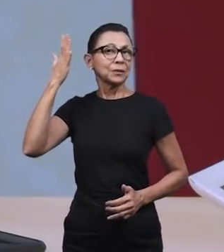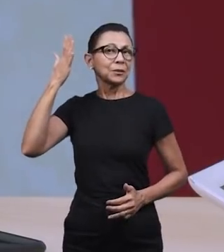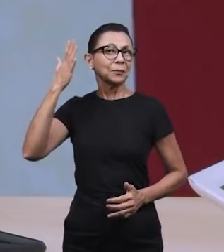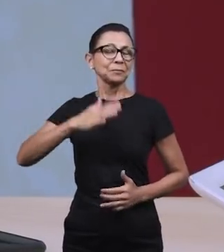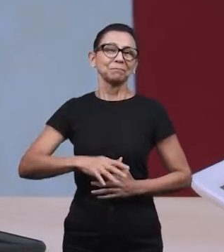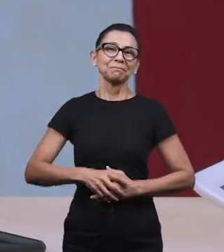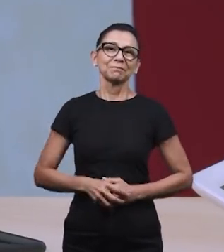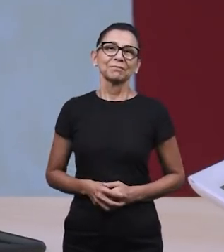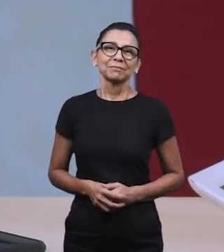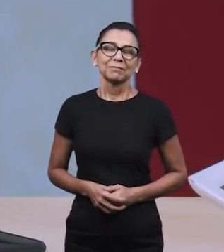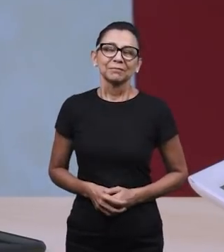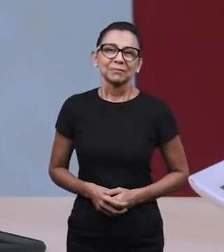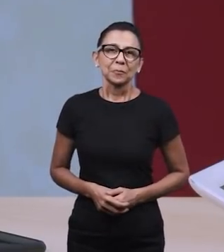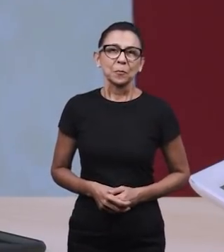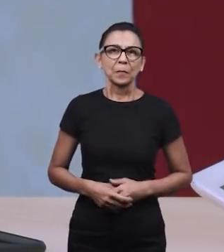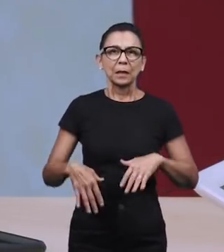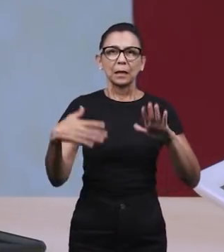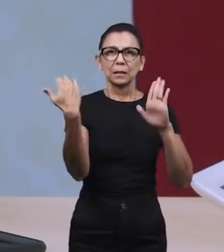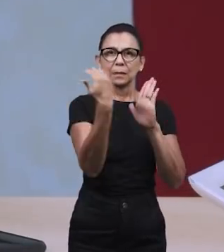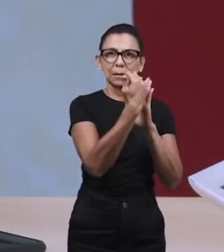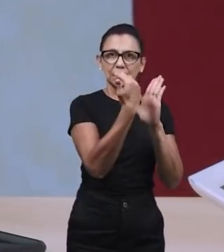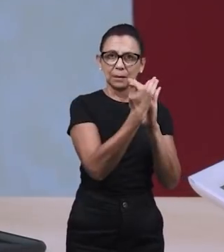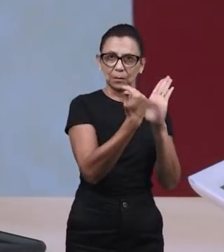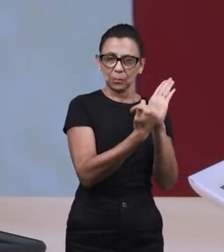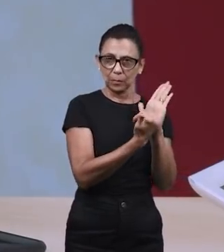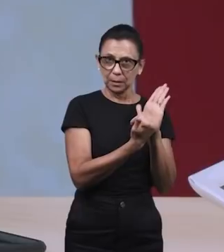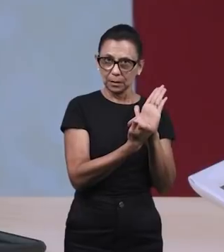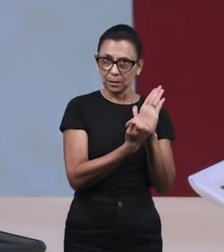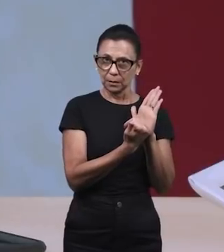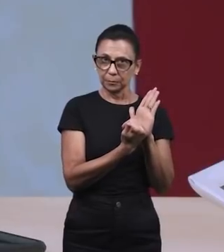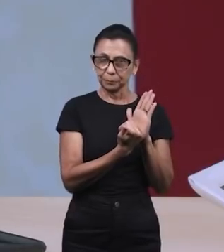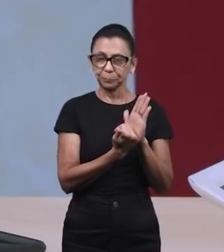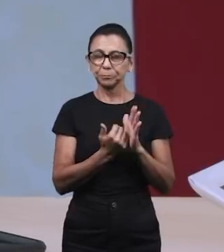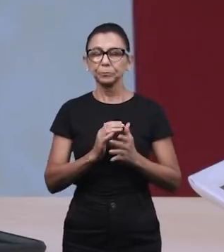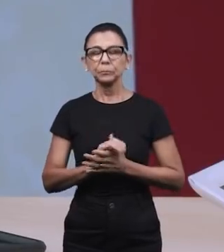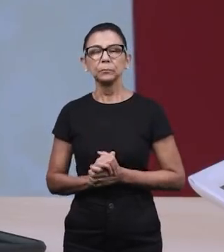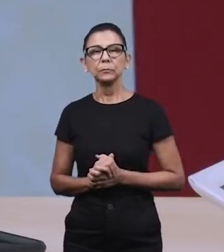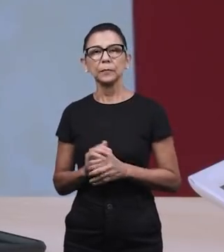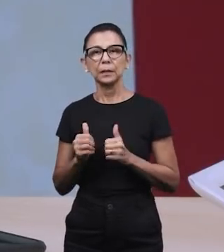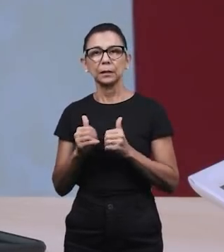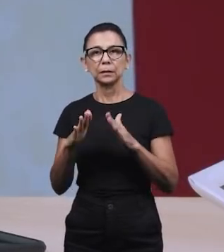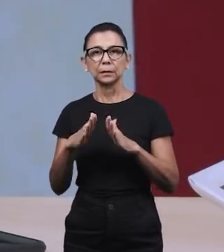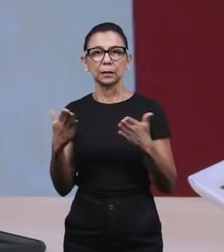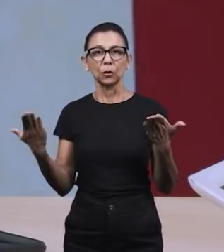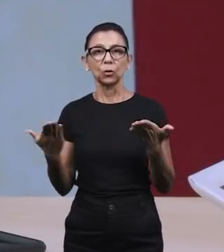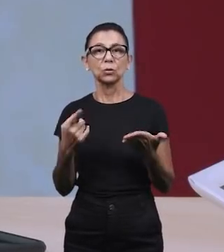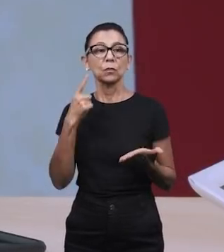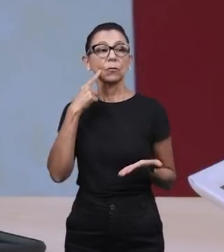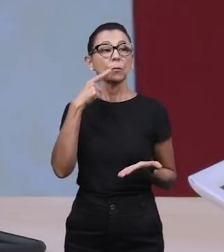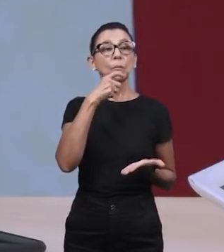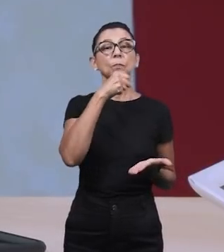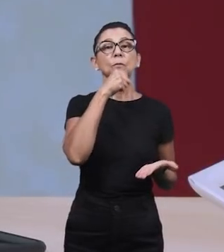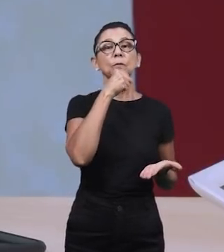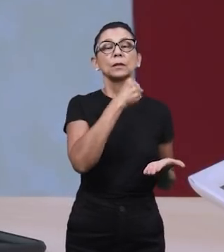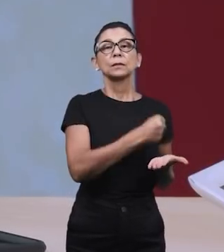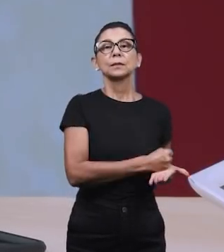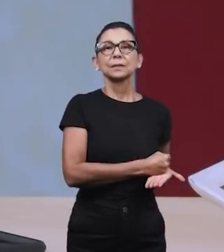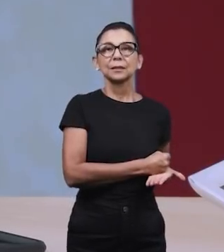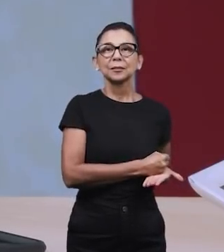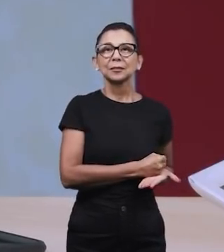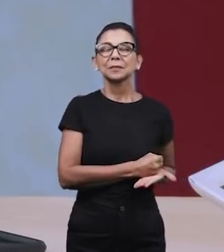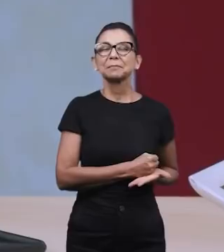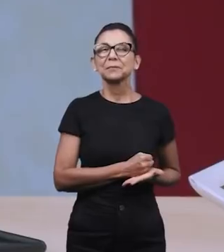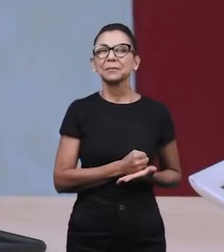para nós, porque nesta sequência que nós estamos começando hoje de programas, nós vamos mergulhar no Velho Testamento, mas nós